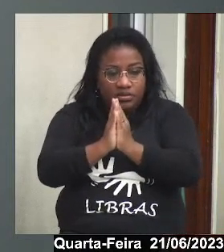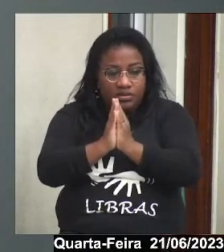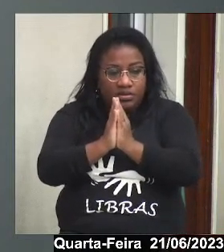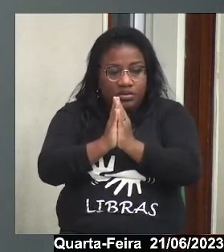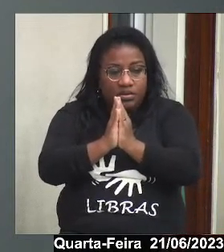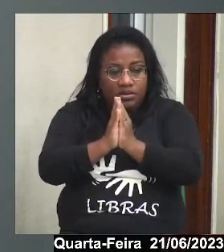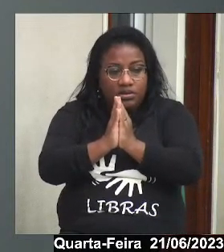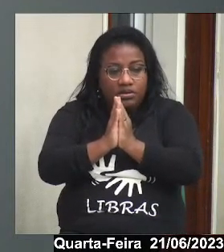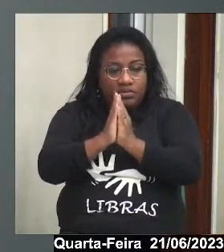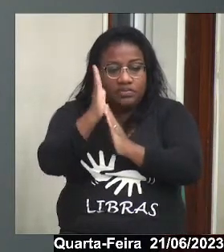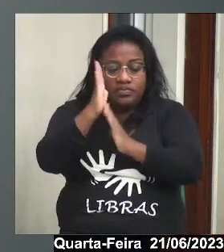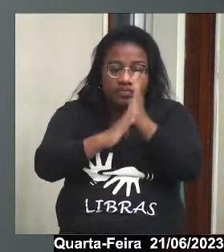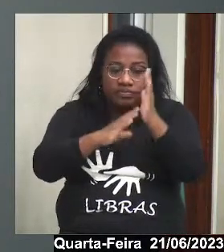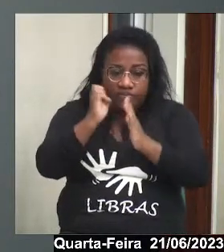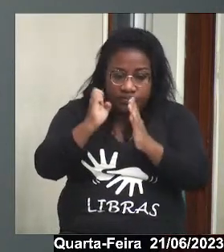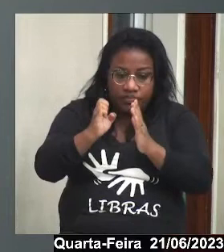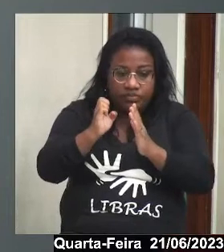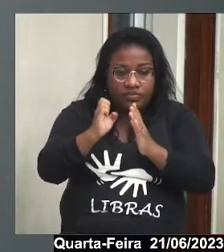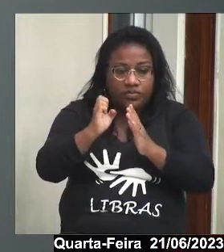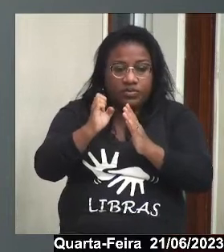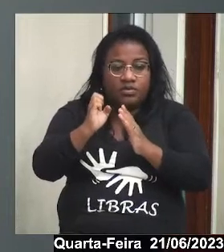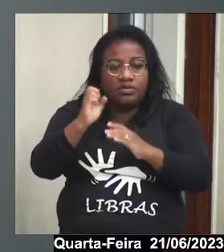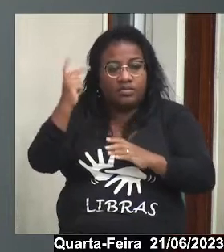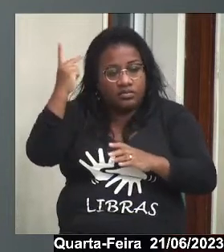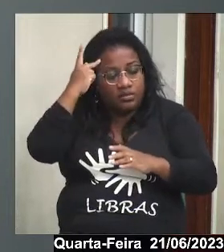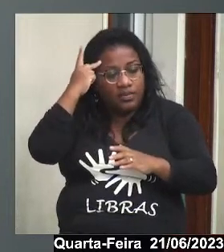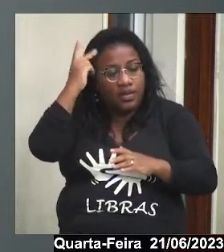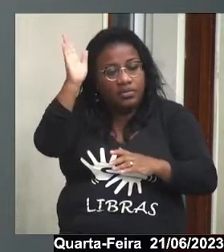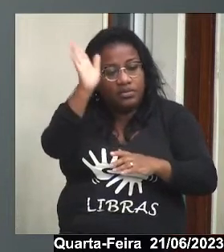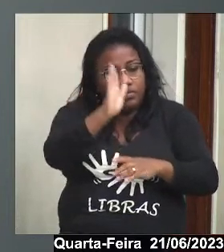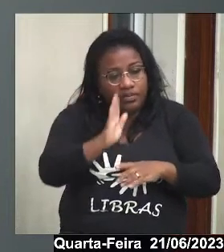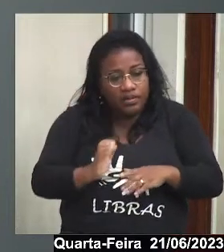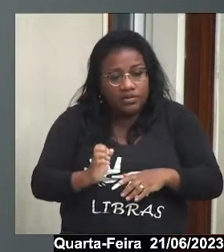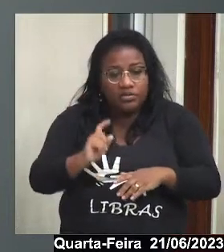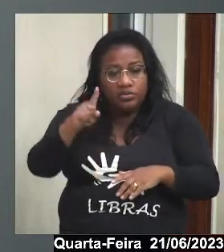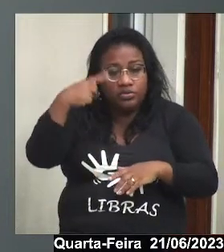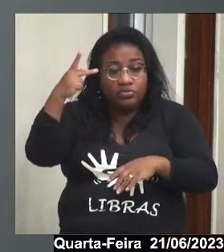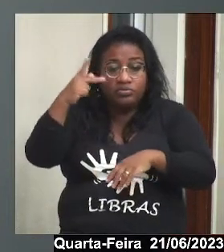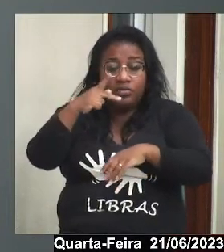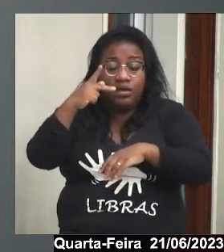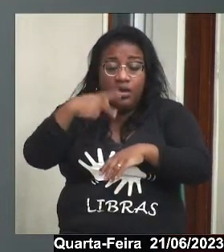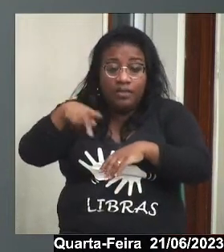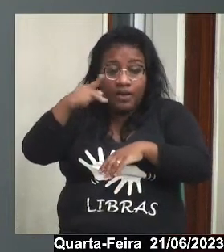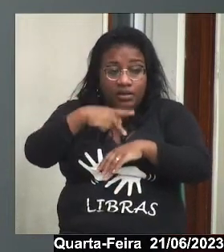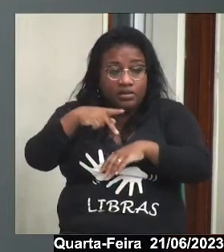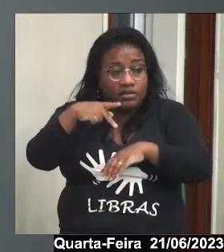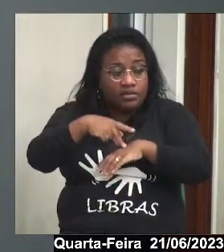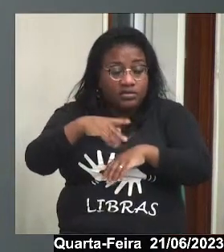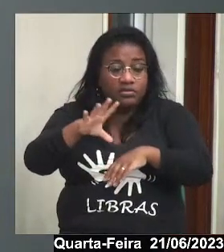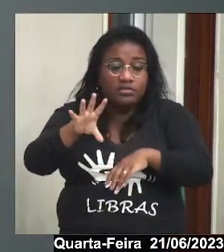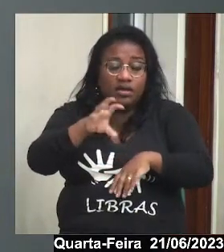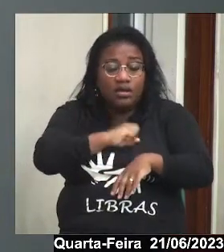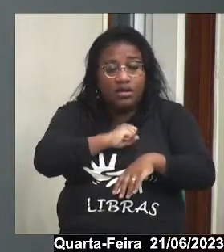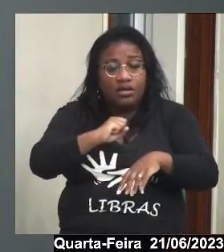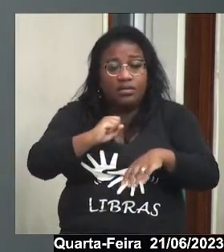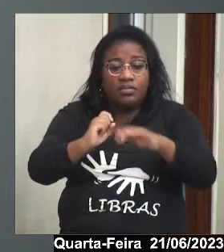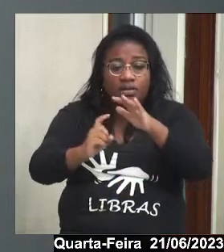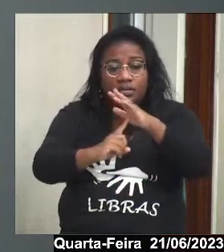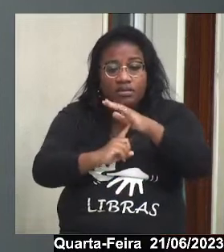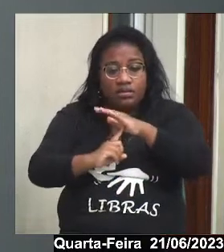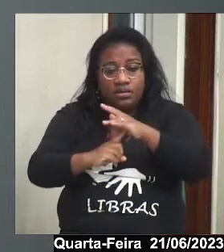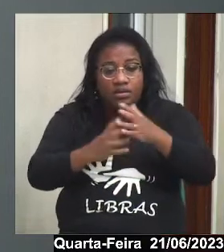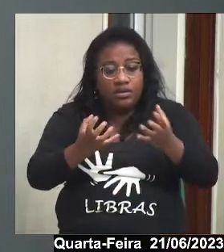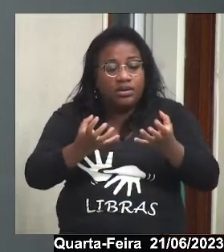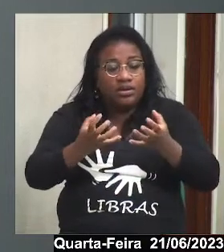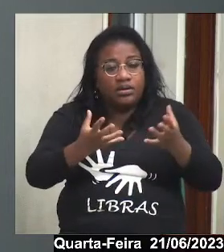aí, como eu falei, não só em Budazar, Estado de São Paulo, Brasil e até fora do país. Então, eu fico muito feliz com isso. No mais, eu quero